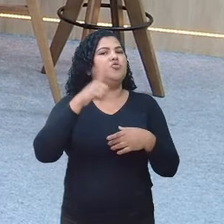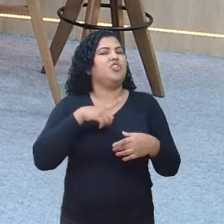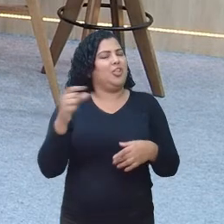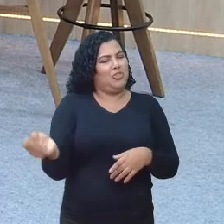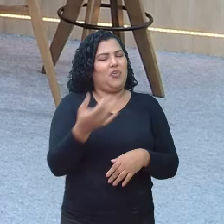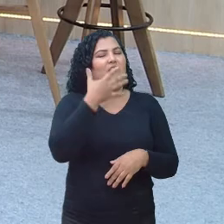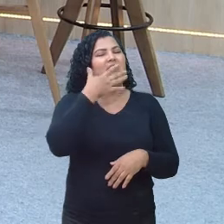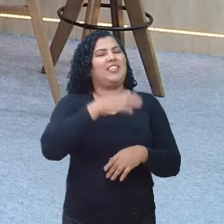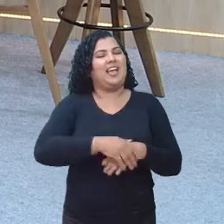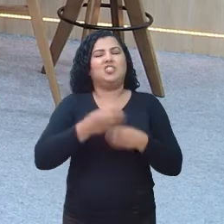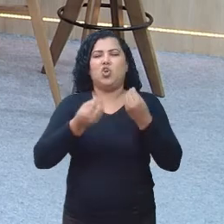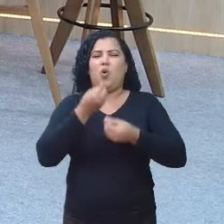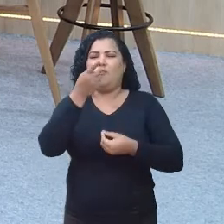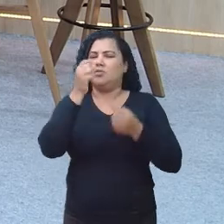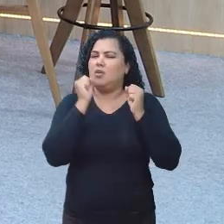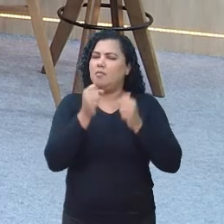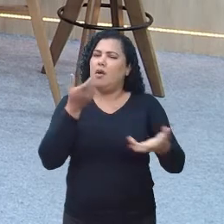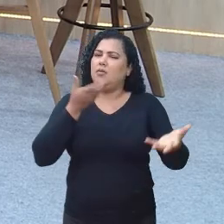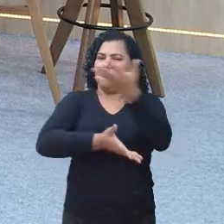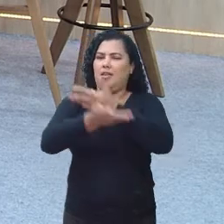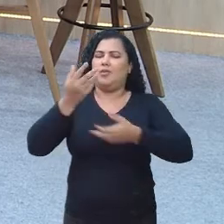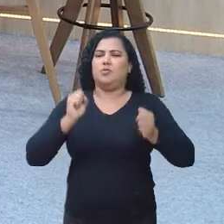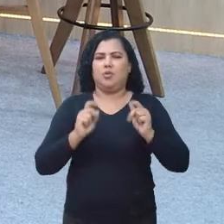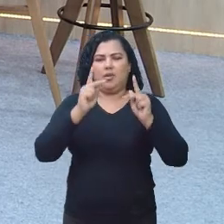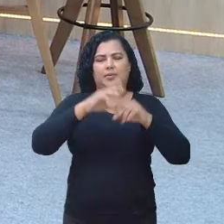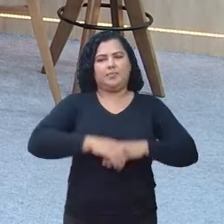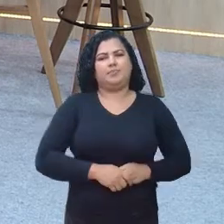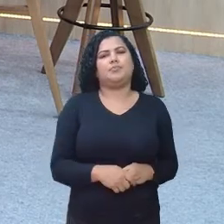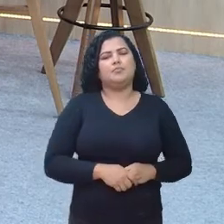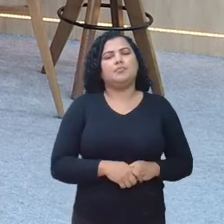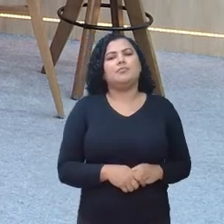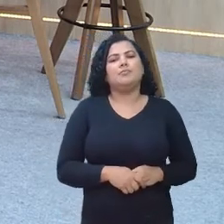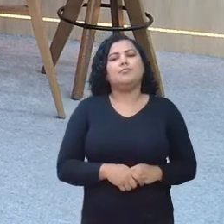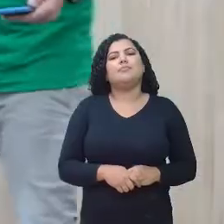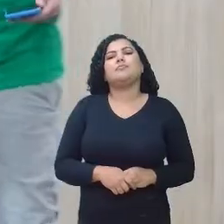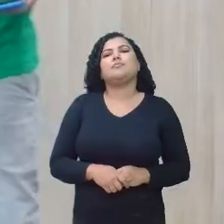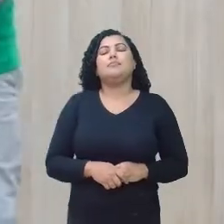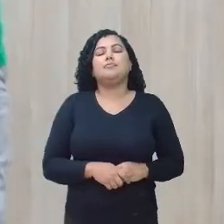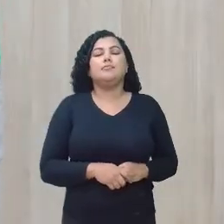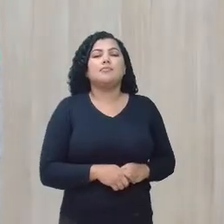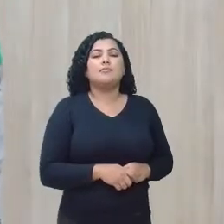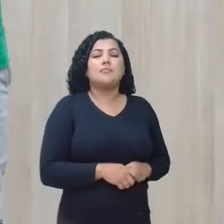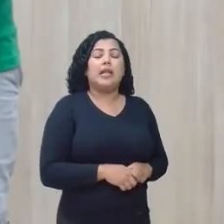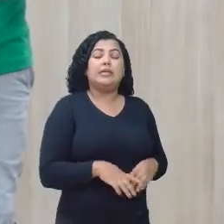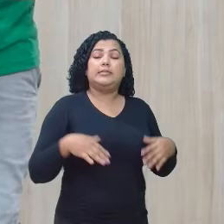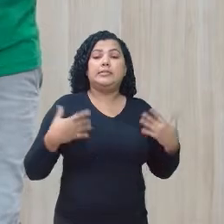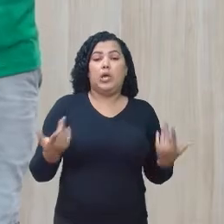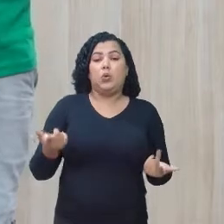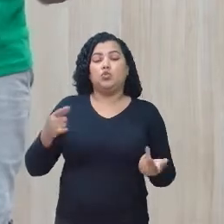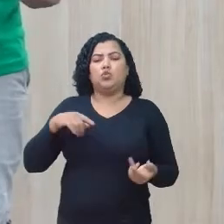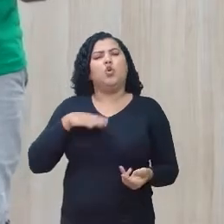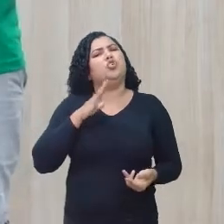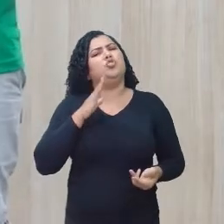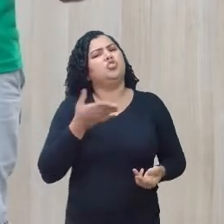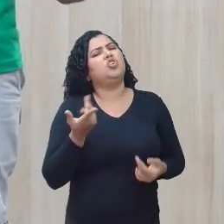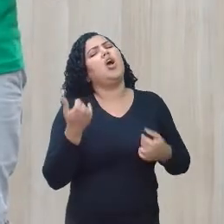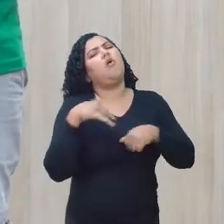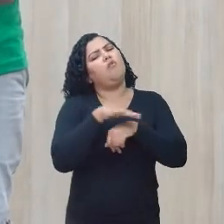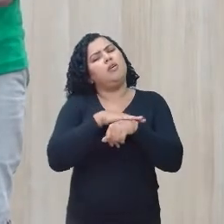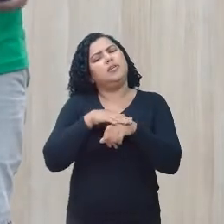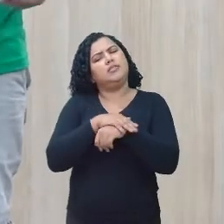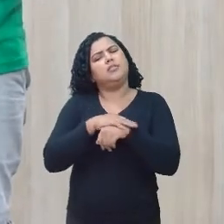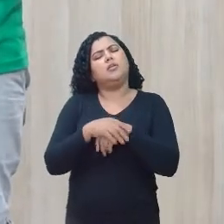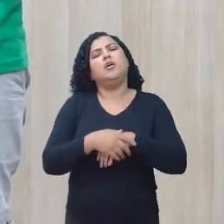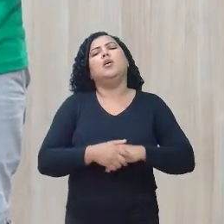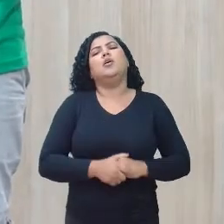novidades de como essa interação vai ocorrer, ok? Então vamos lá, né? Então a gente já comentou aqui, já comentei agora